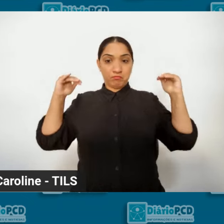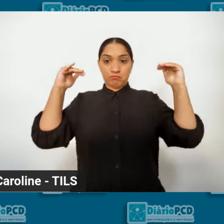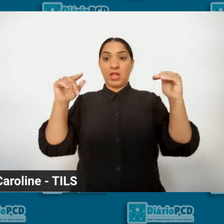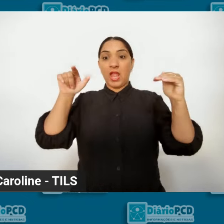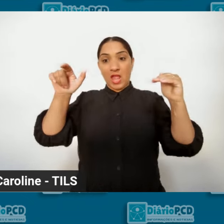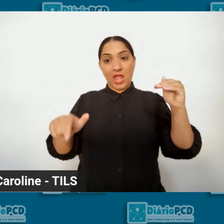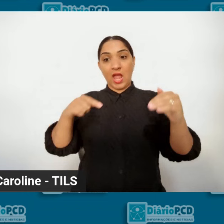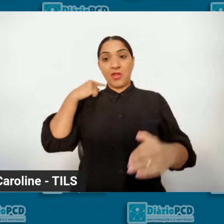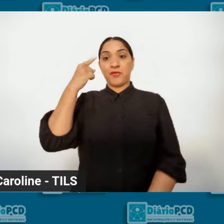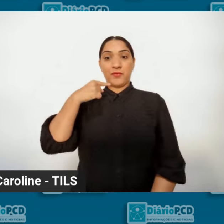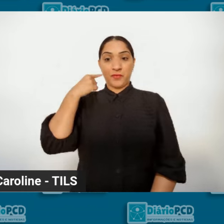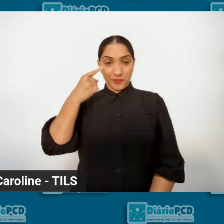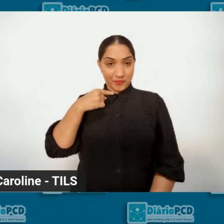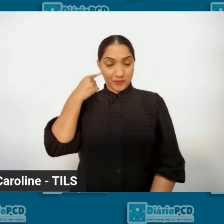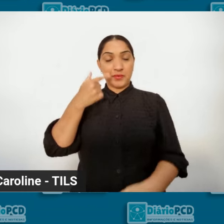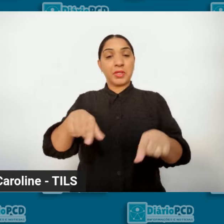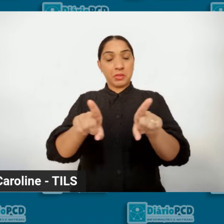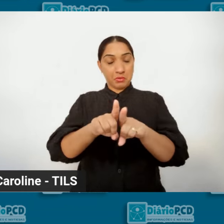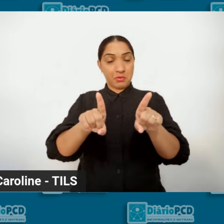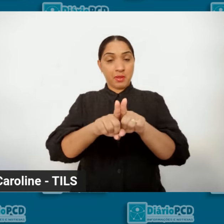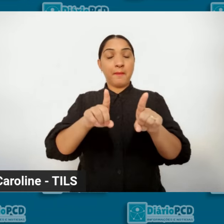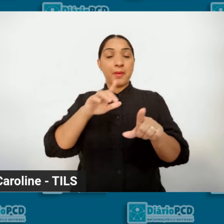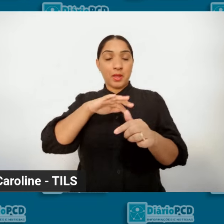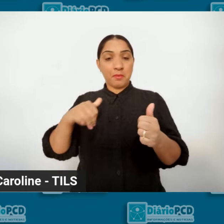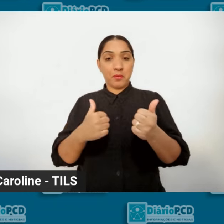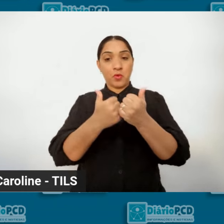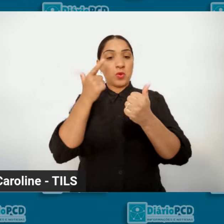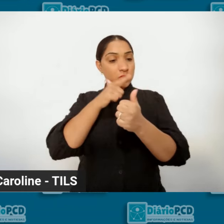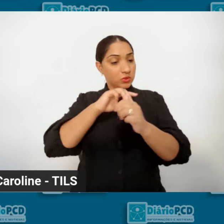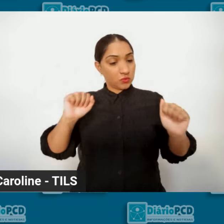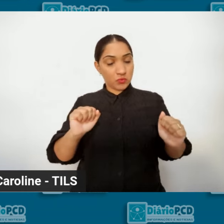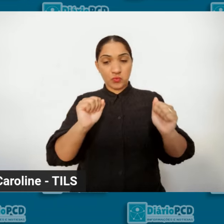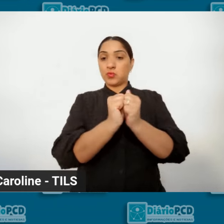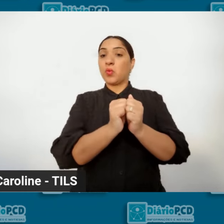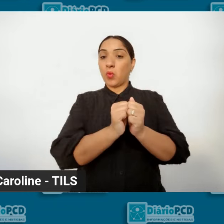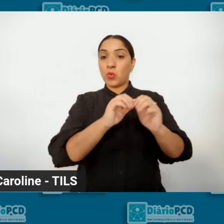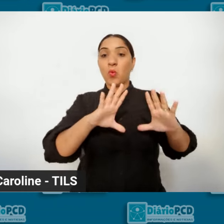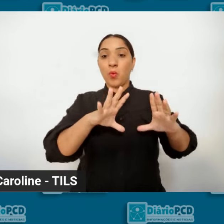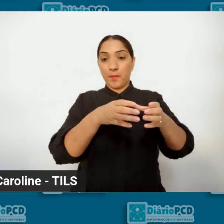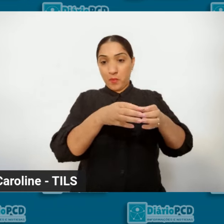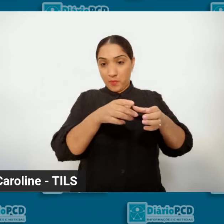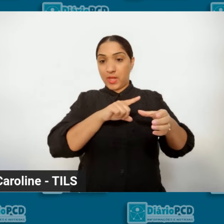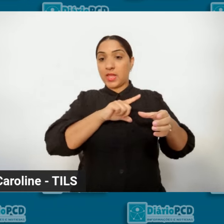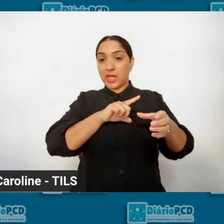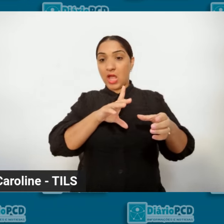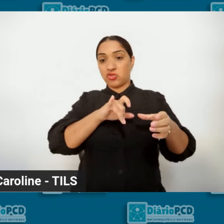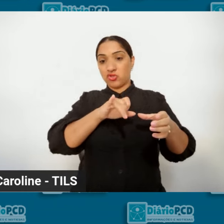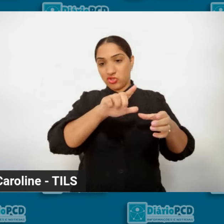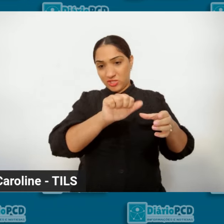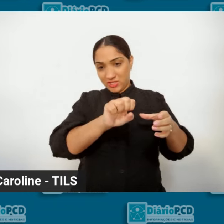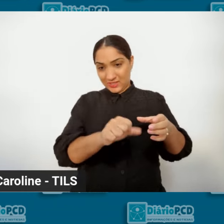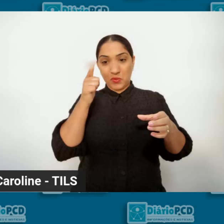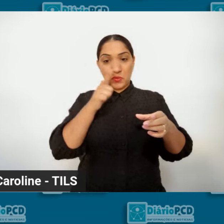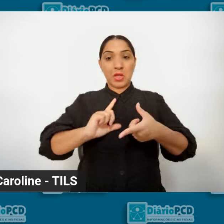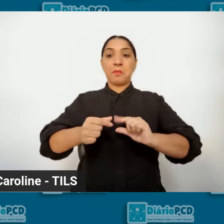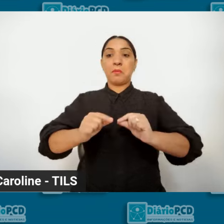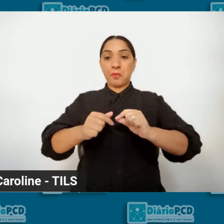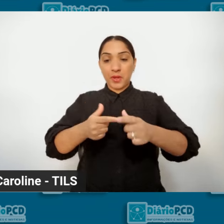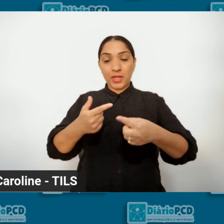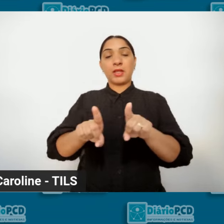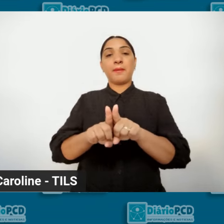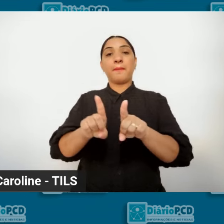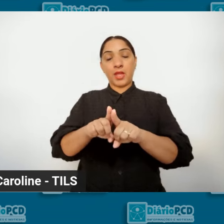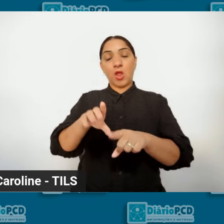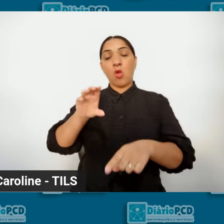advogado e sócio do escritório Barbosa e Dias e Advogados Associados em Brasília, representante titular do Conselho Federal da